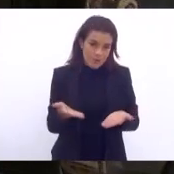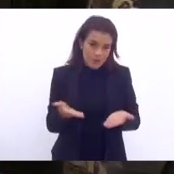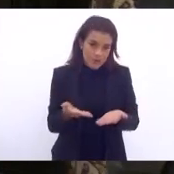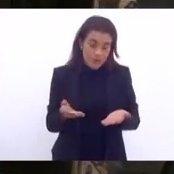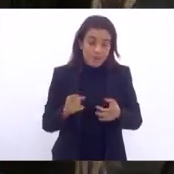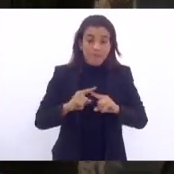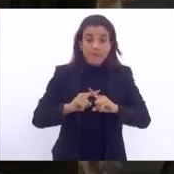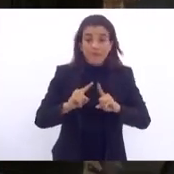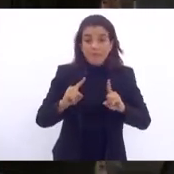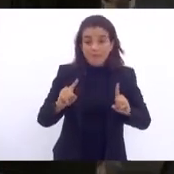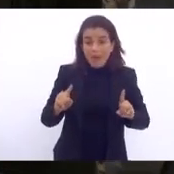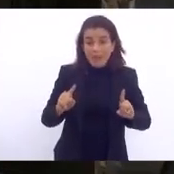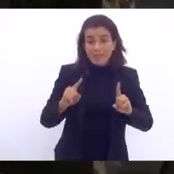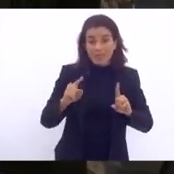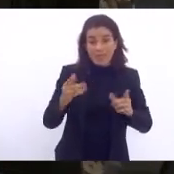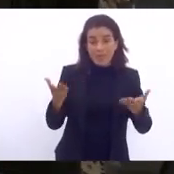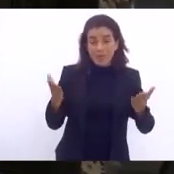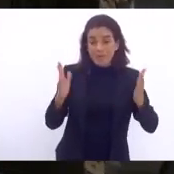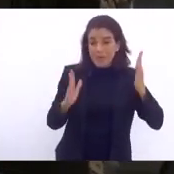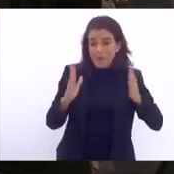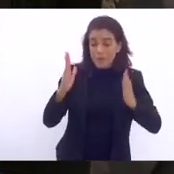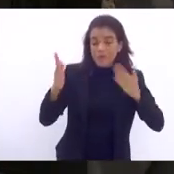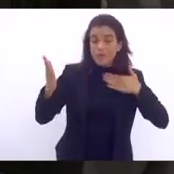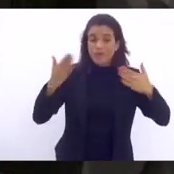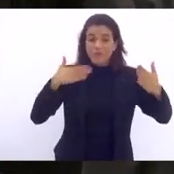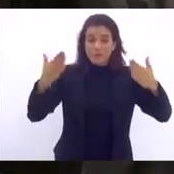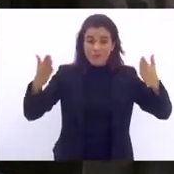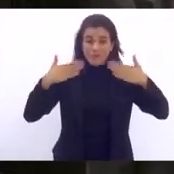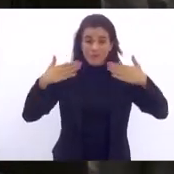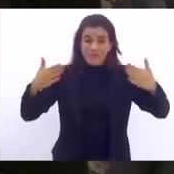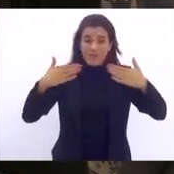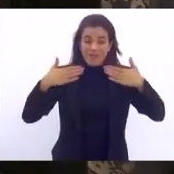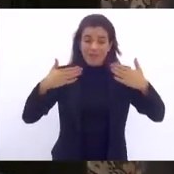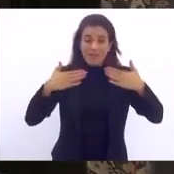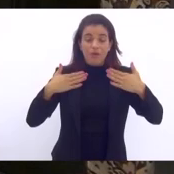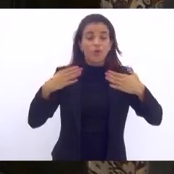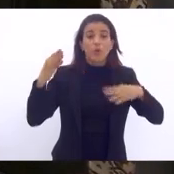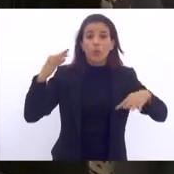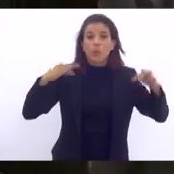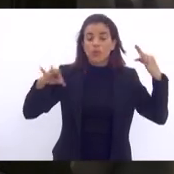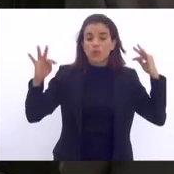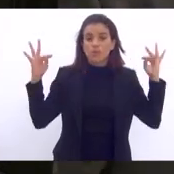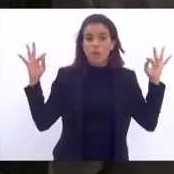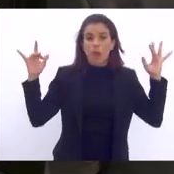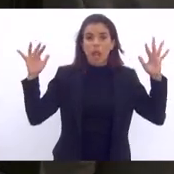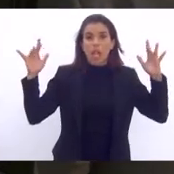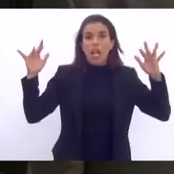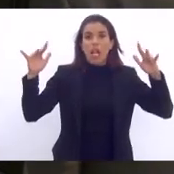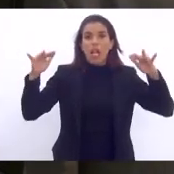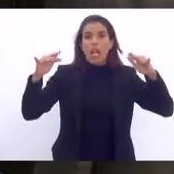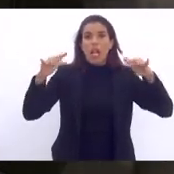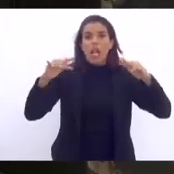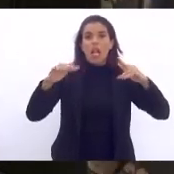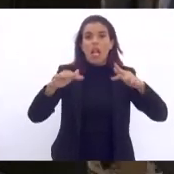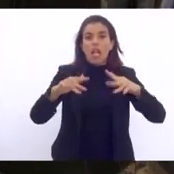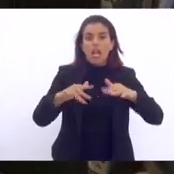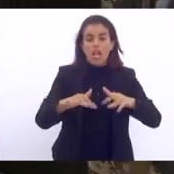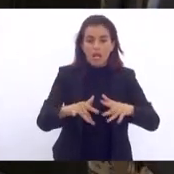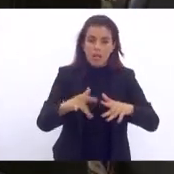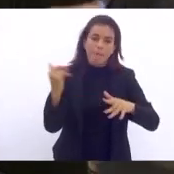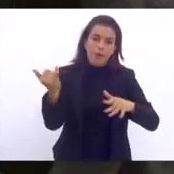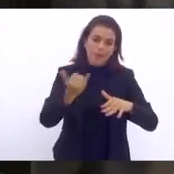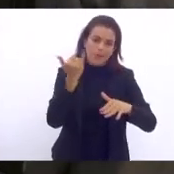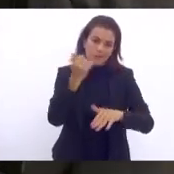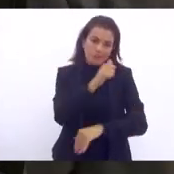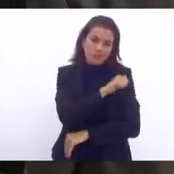é um período para um estado onde o turismo é uma das ações importantes, como é o estado do Rio de Janeiro, a gente enfrente com a Secretaria